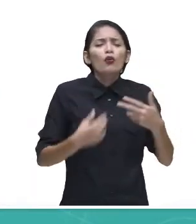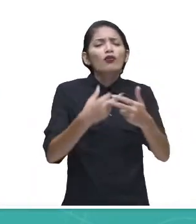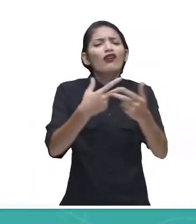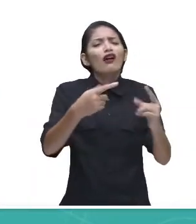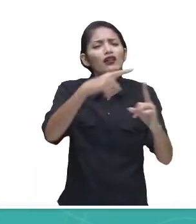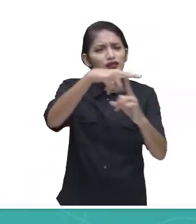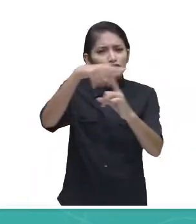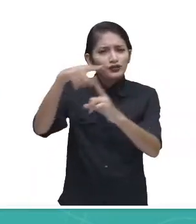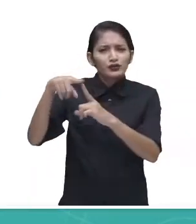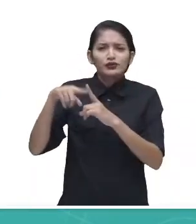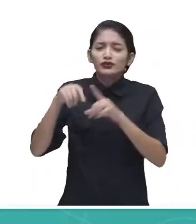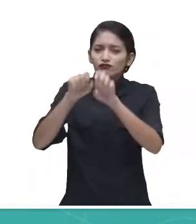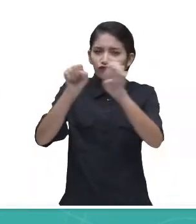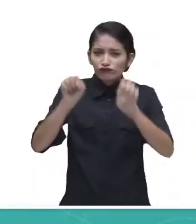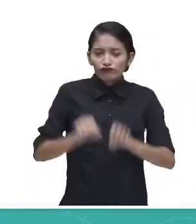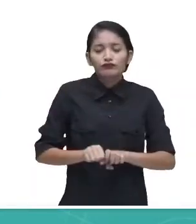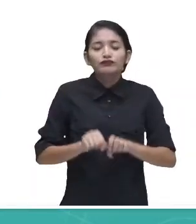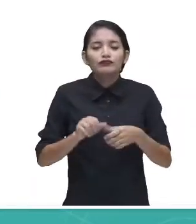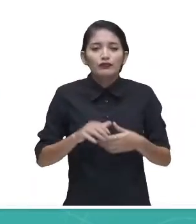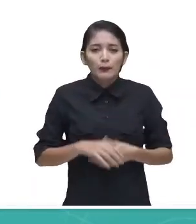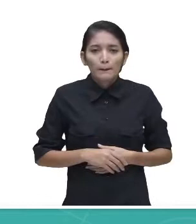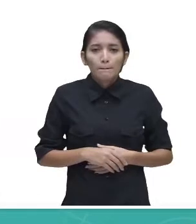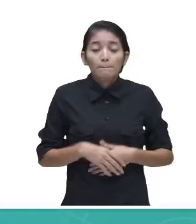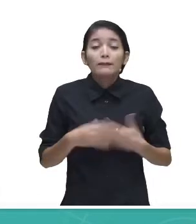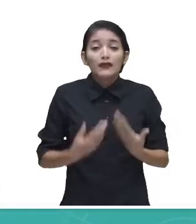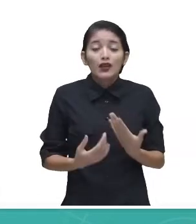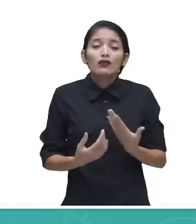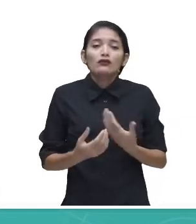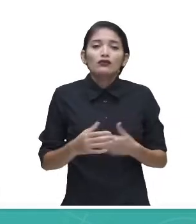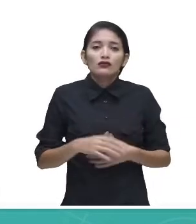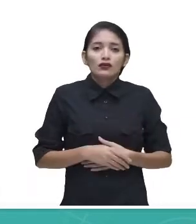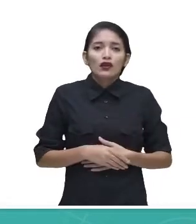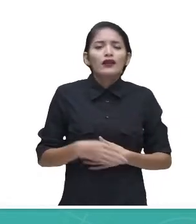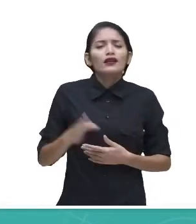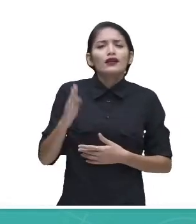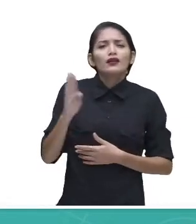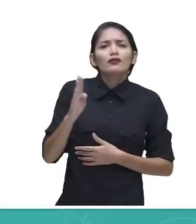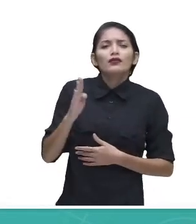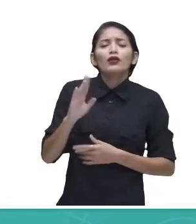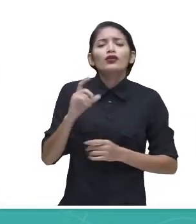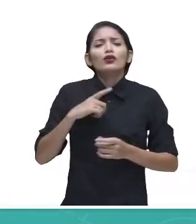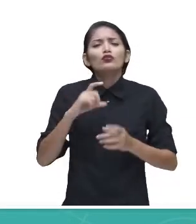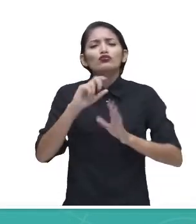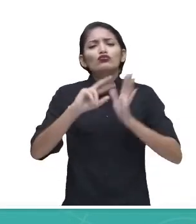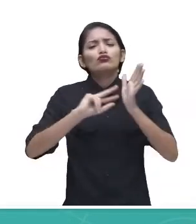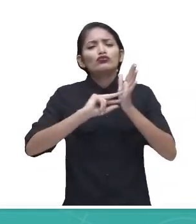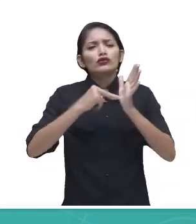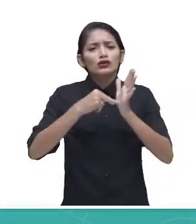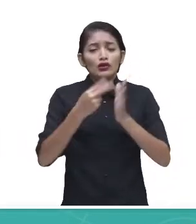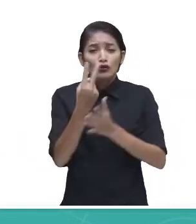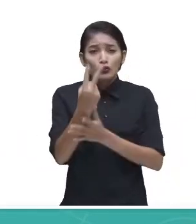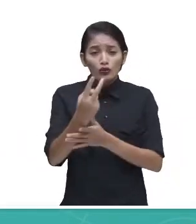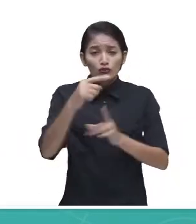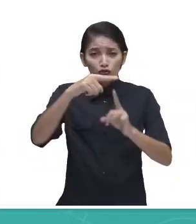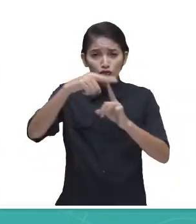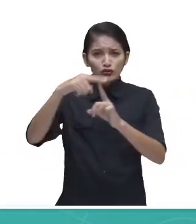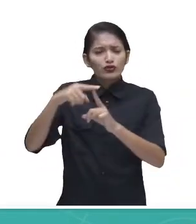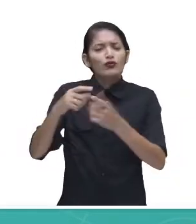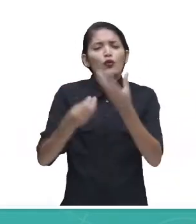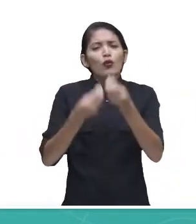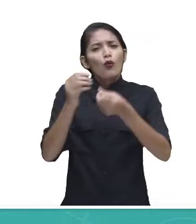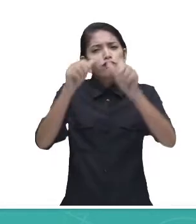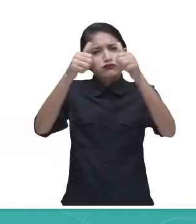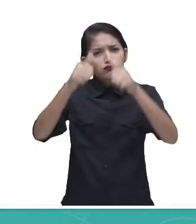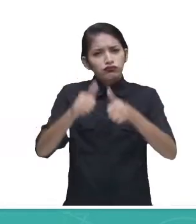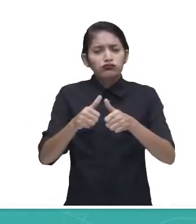diversos sistemas. E na biologia, a gente tem o significado. Existem duas formas de analisar